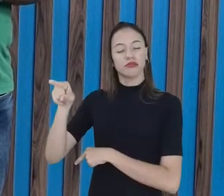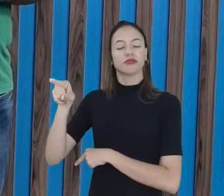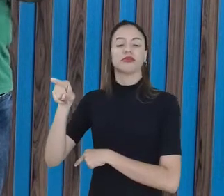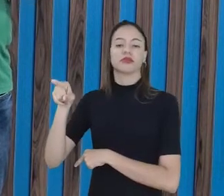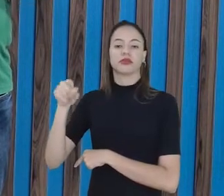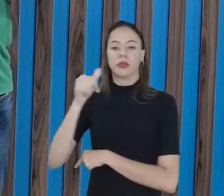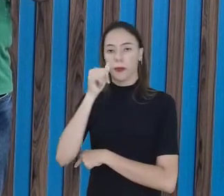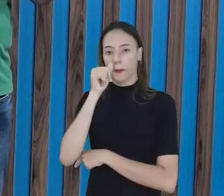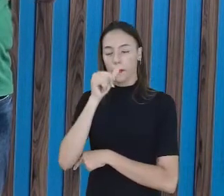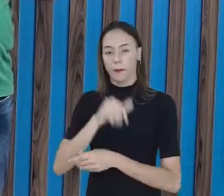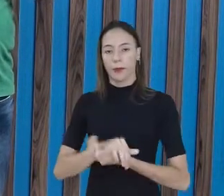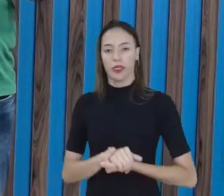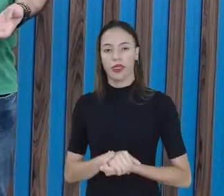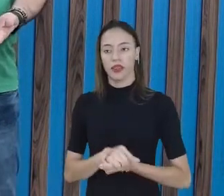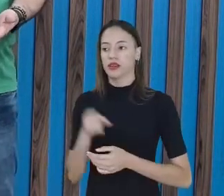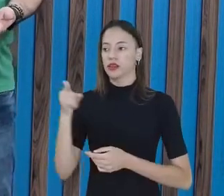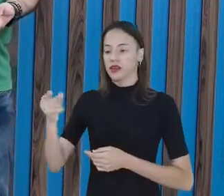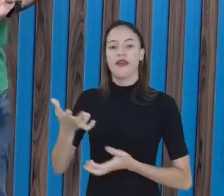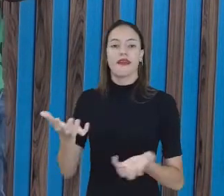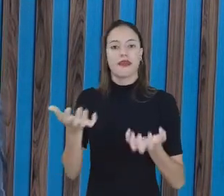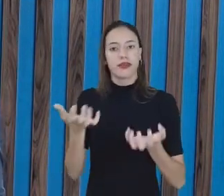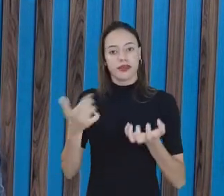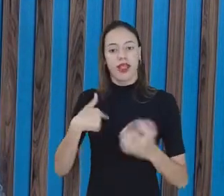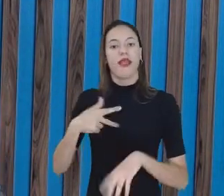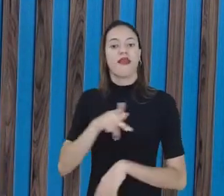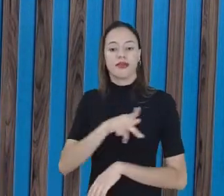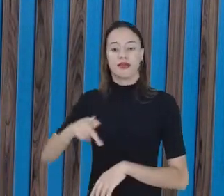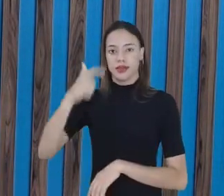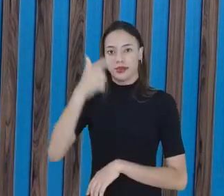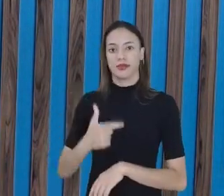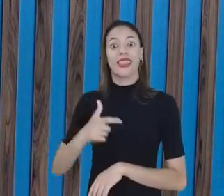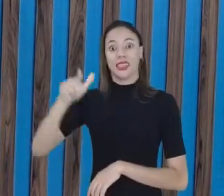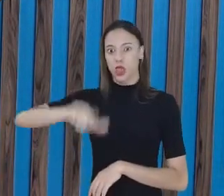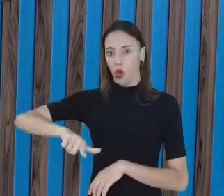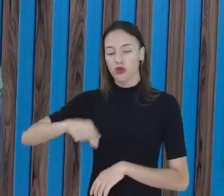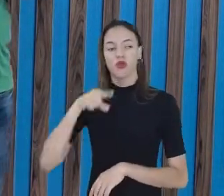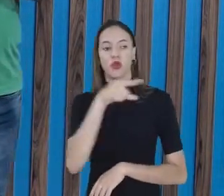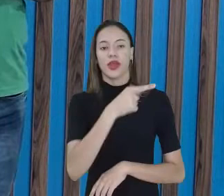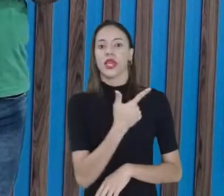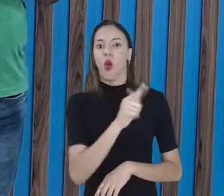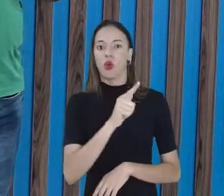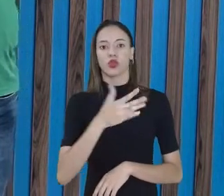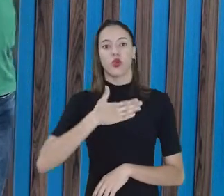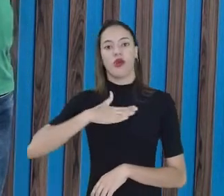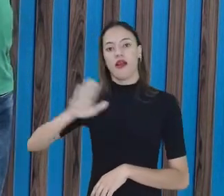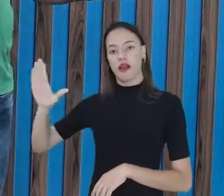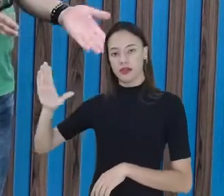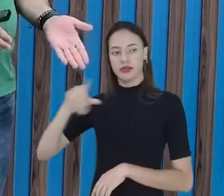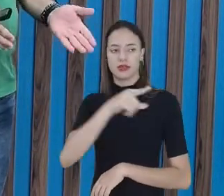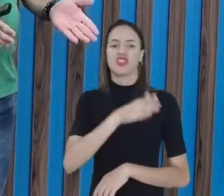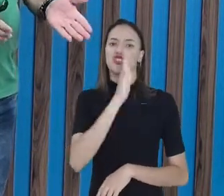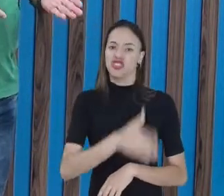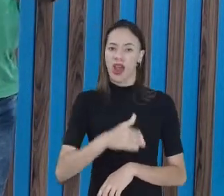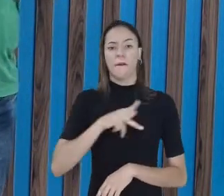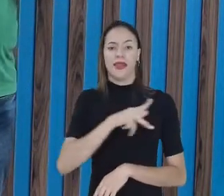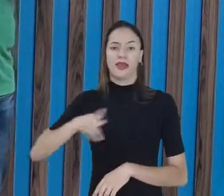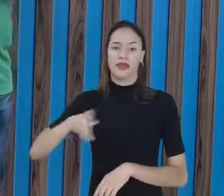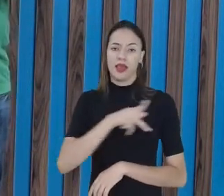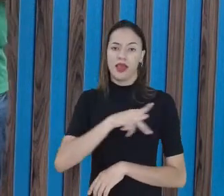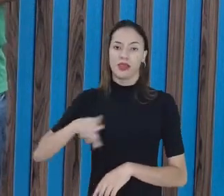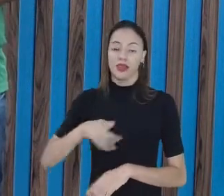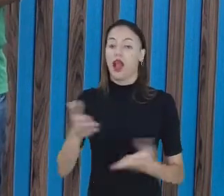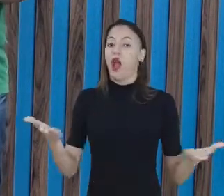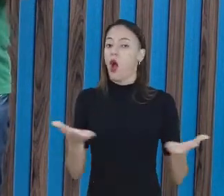né, a sua reeleição, e um outro candidato, né, que já foi presidente e